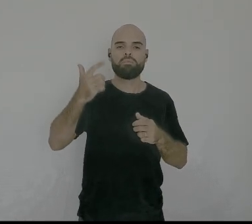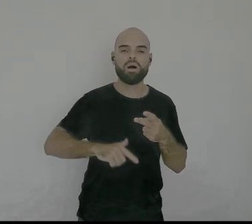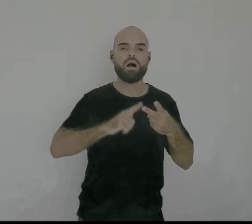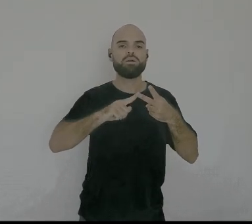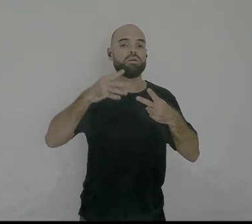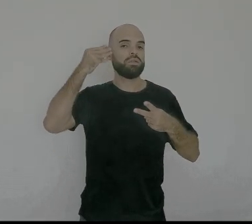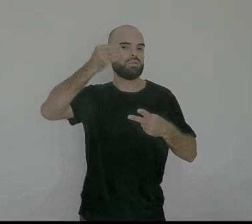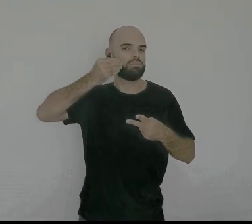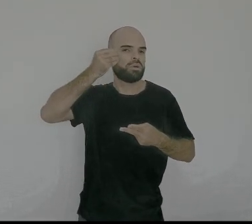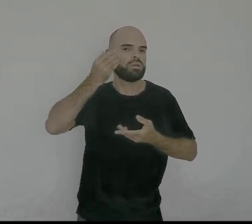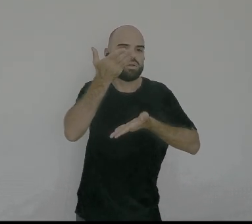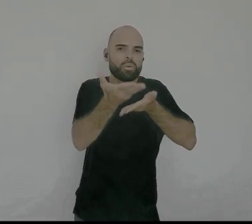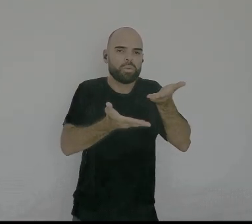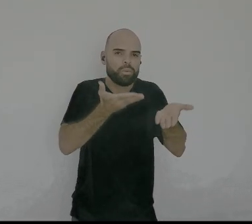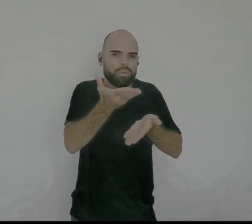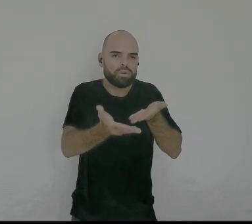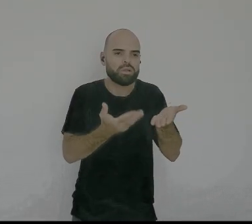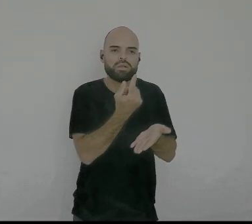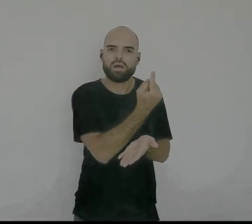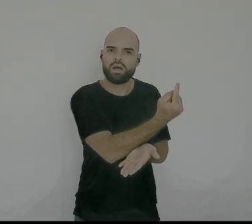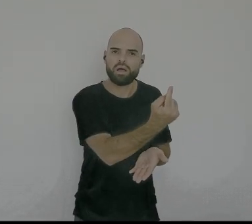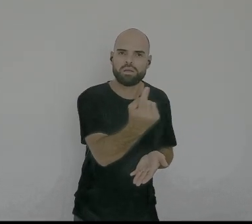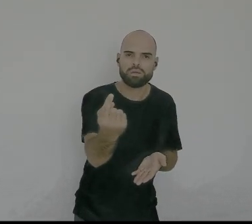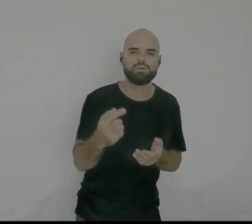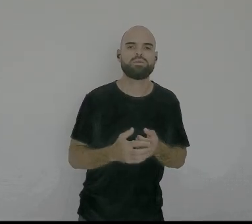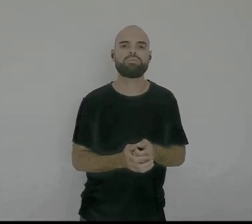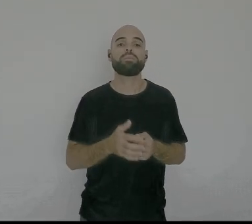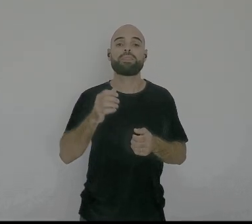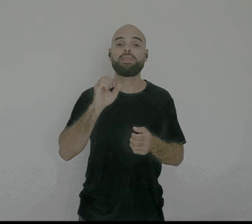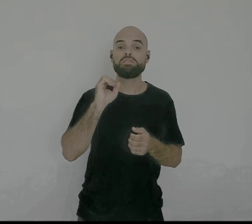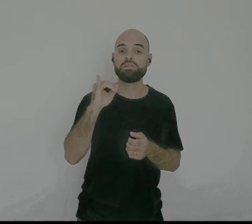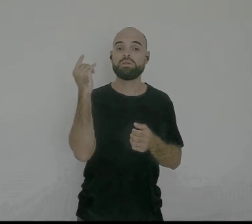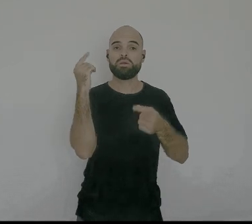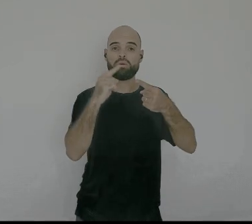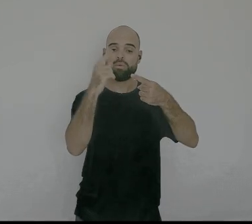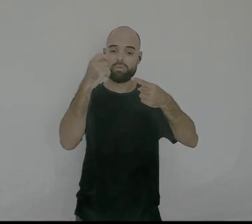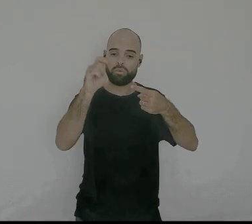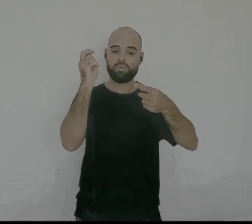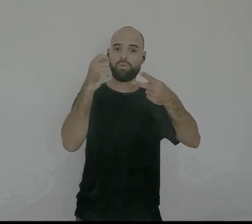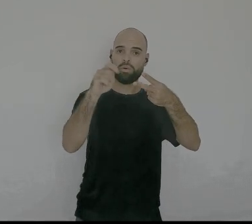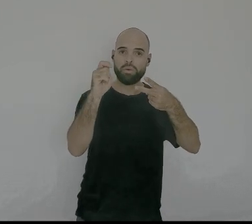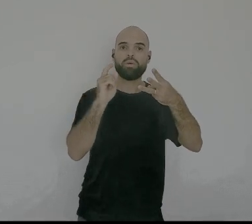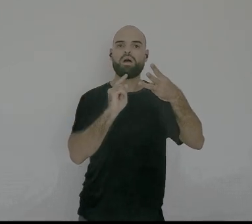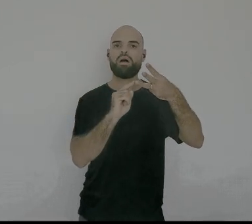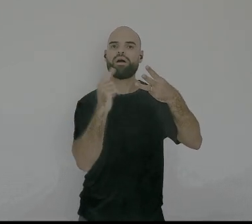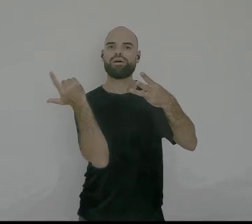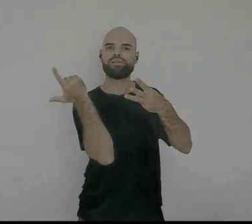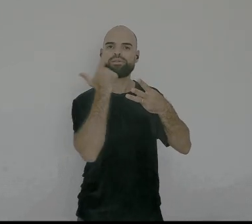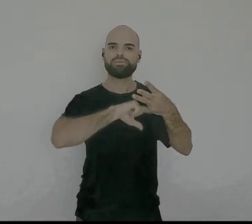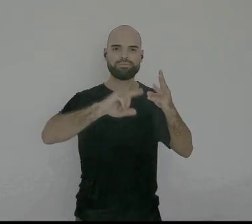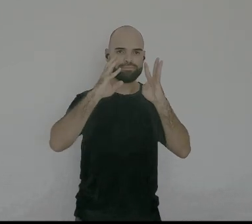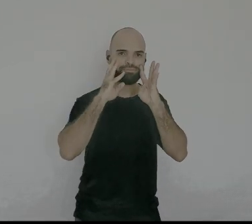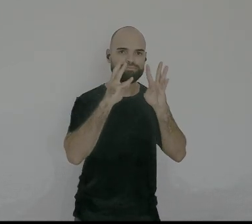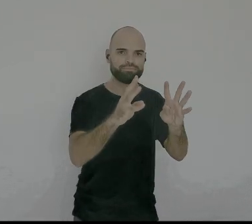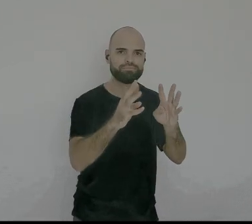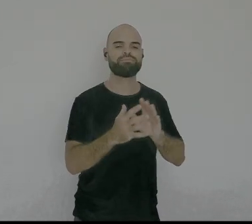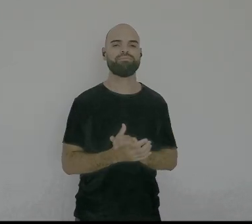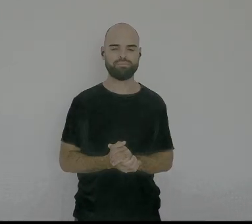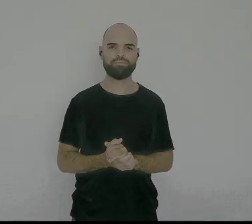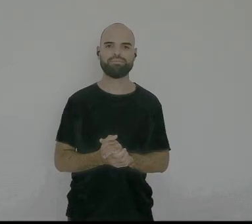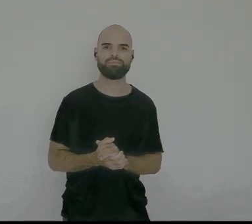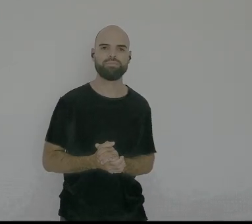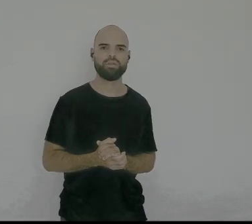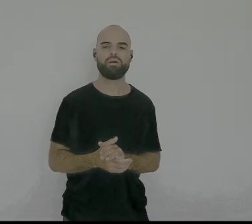ter uma experiência de cuidado no plano individual, e se nós fizermos isso, nós teremos o custo. Portanto,